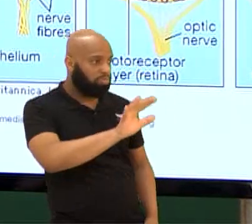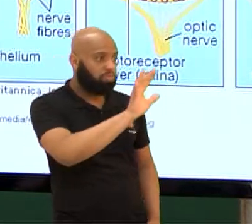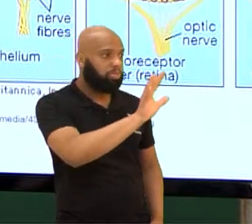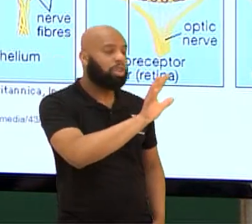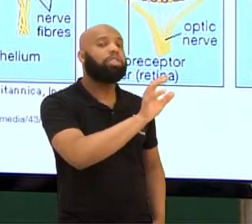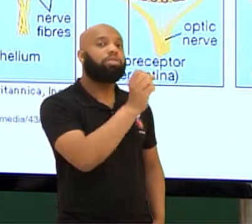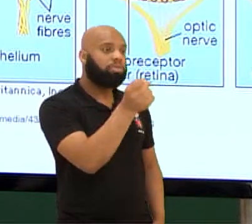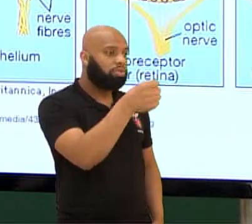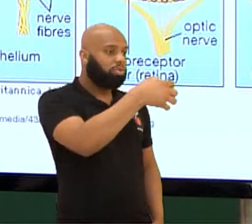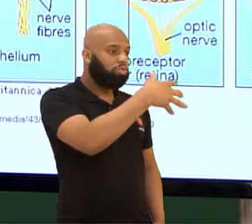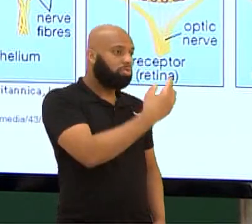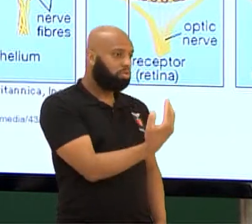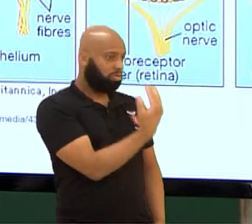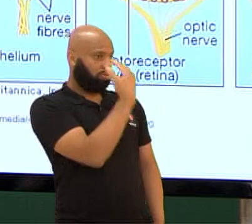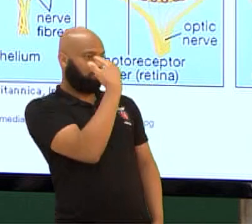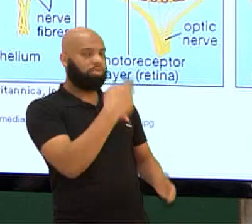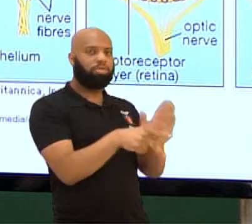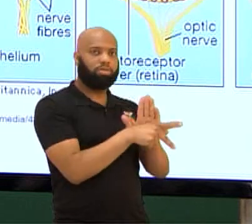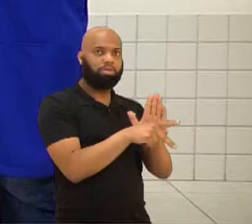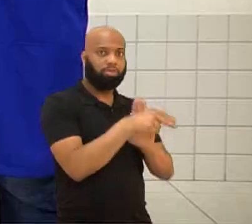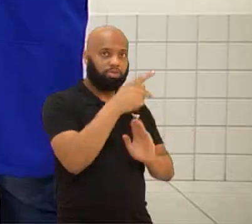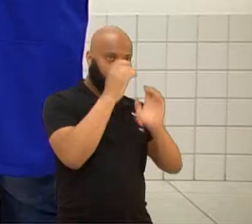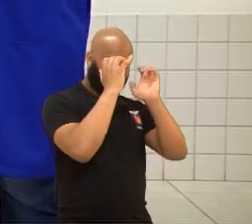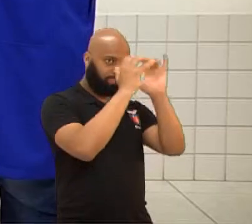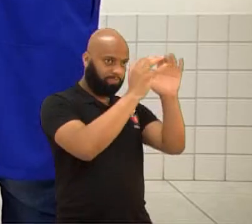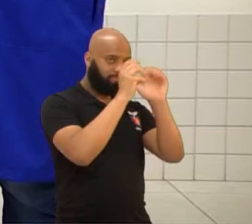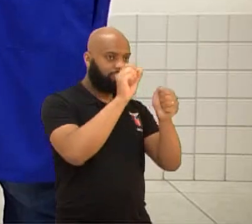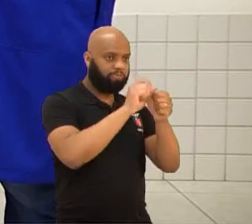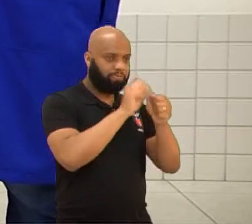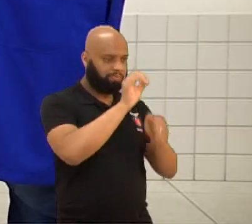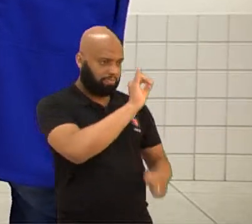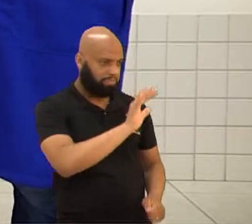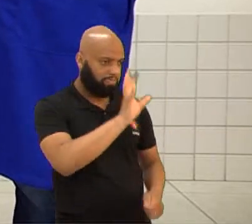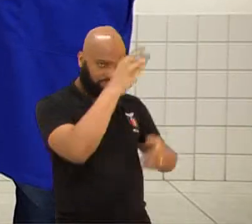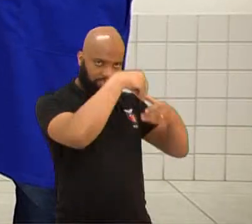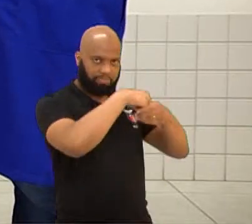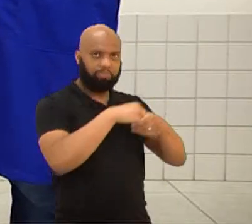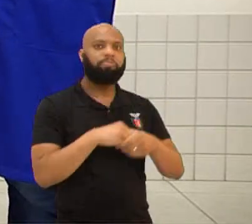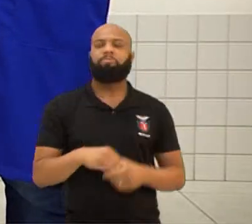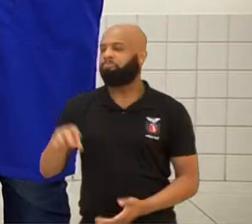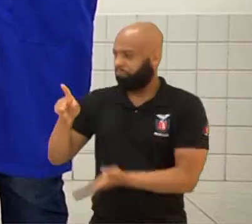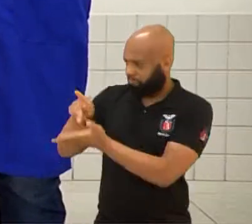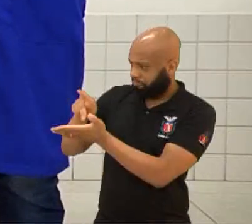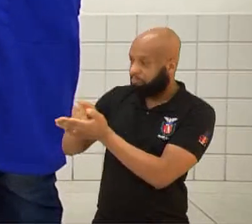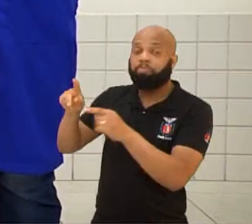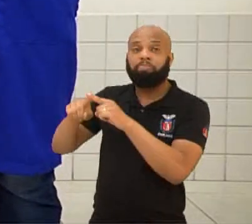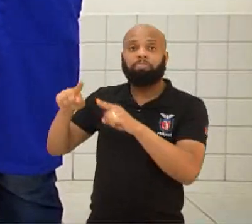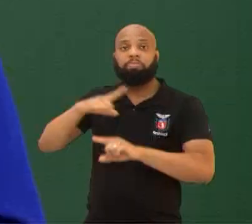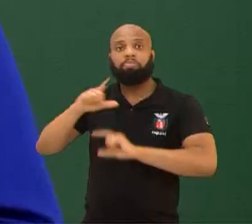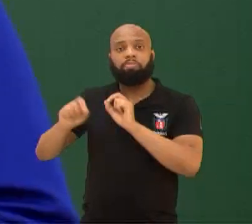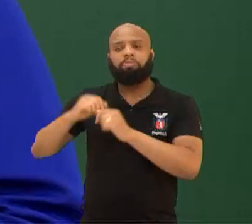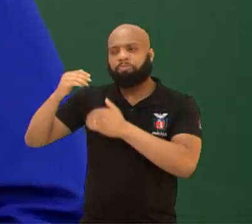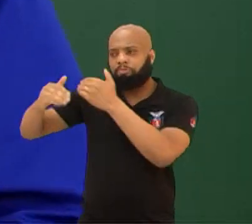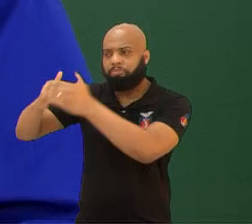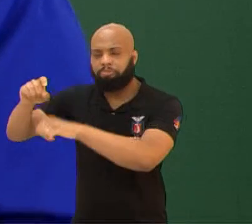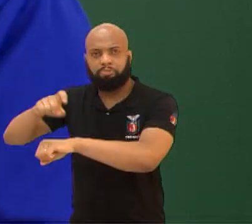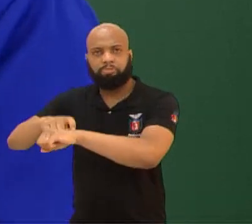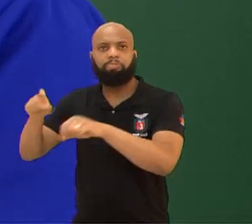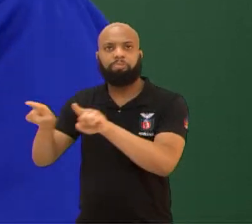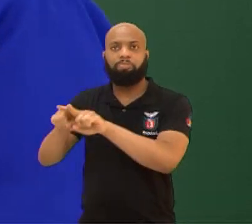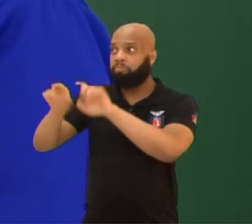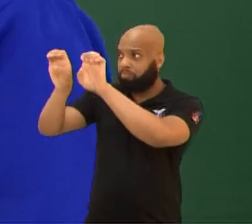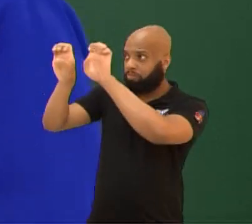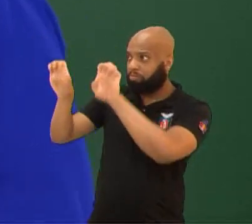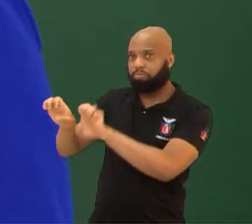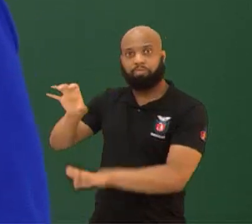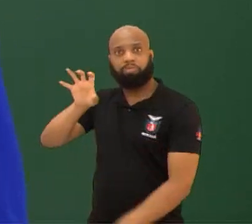teu cérebro e isso vai também como proteção pessoal. Com certeza. Só que nós vamos observar que com o decorrer do tempo, essa